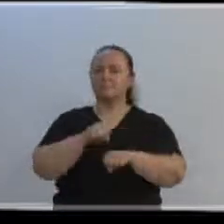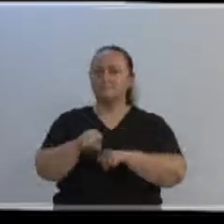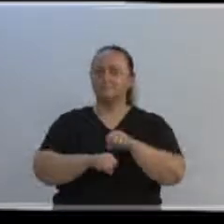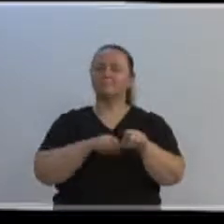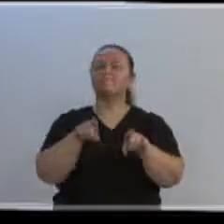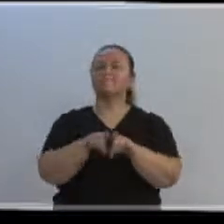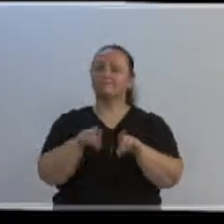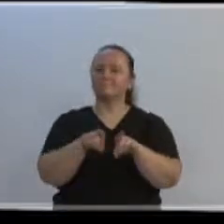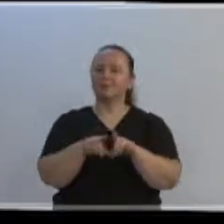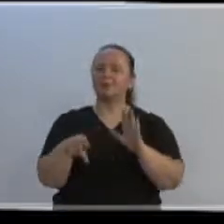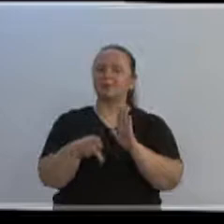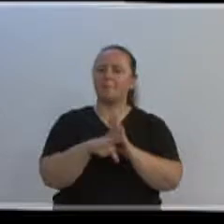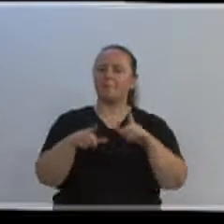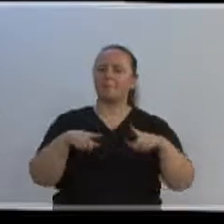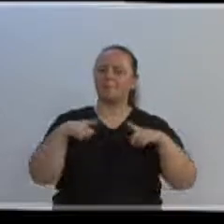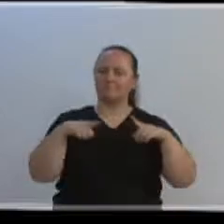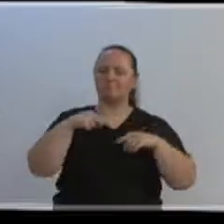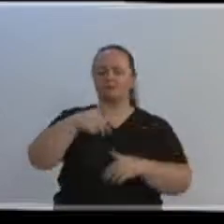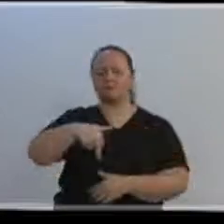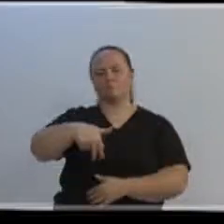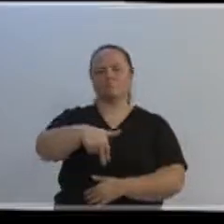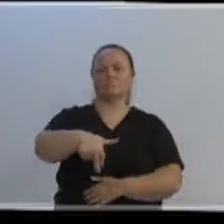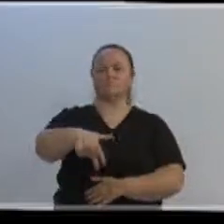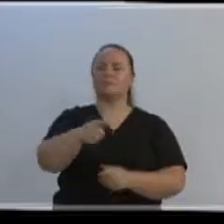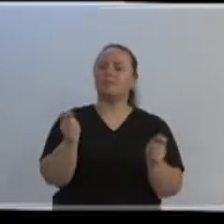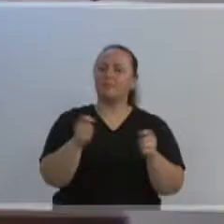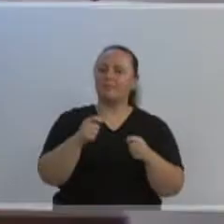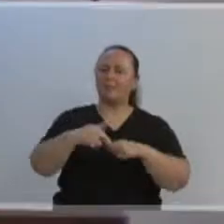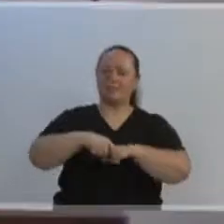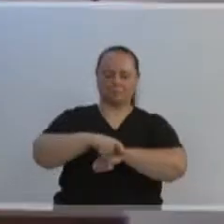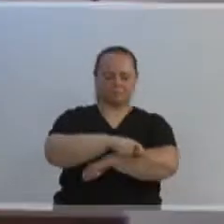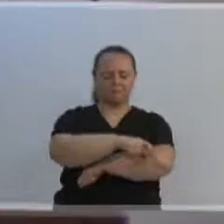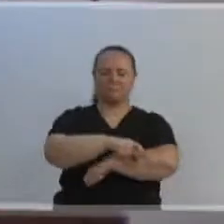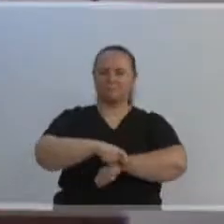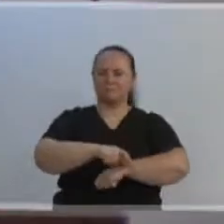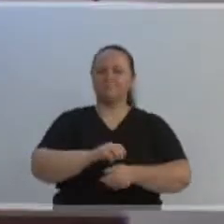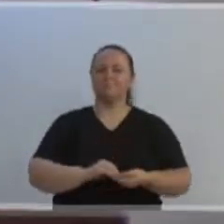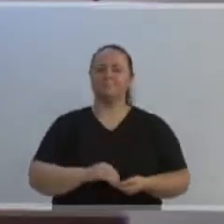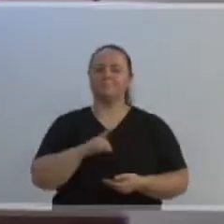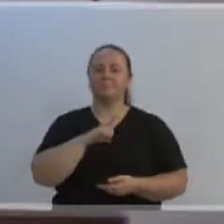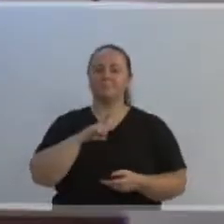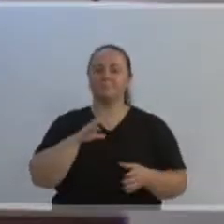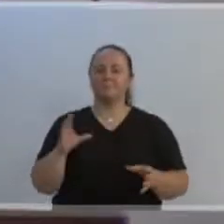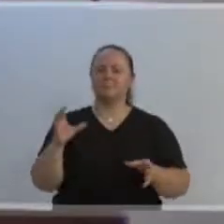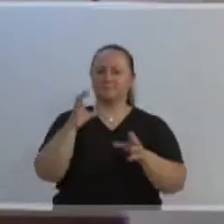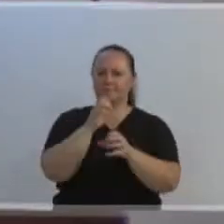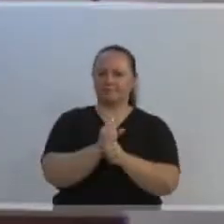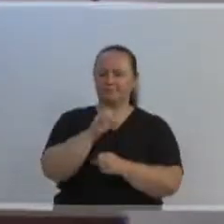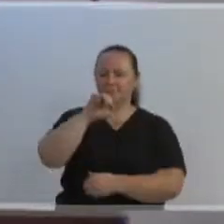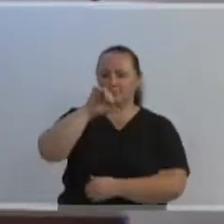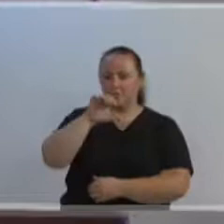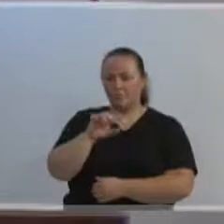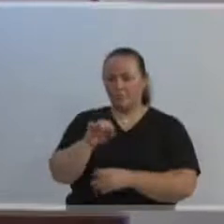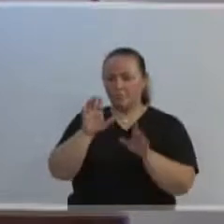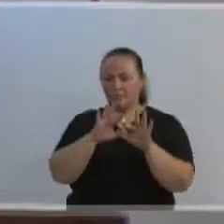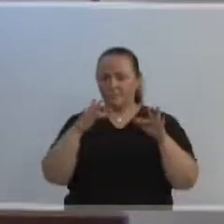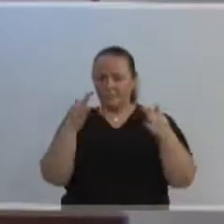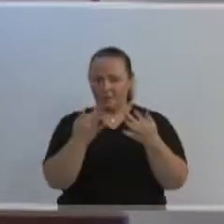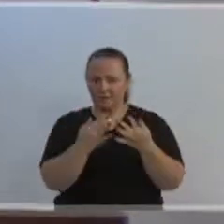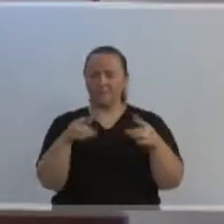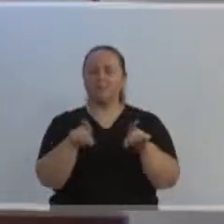bicicletas e passeio para pedestres cerca de 90 famílias além de empreendimentos comerciais e industriais